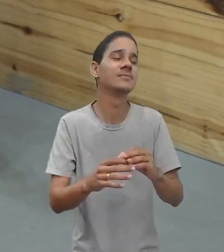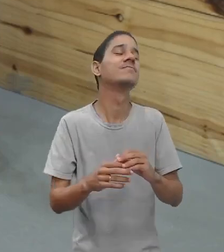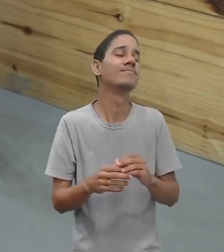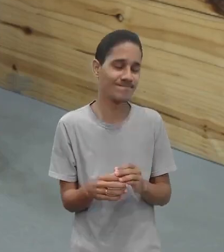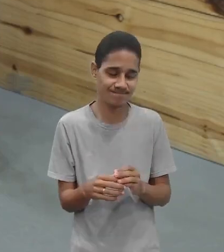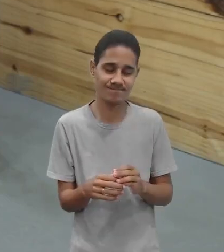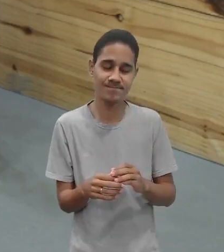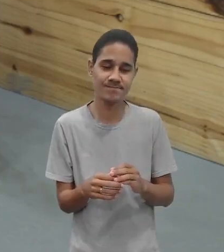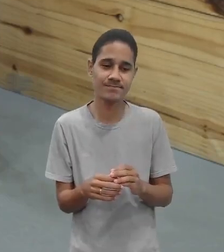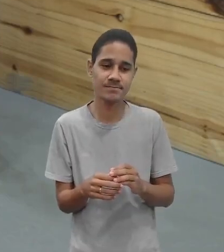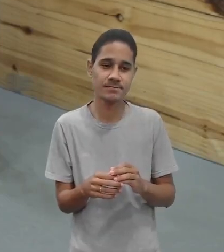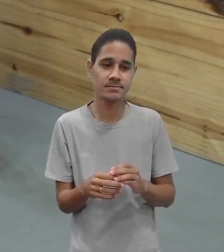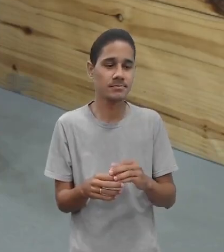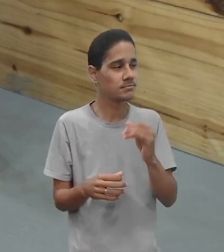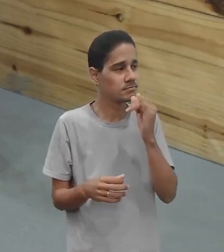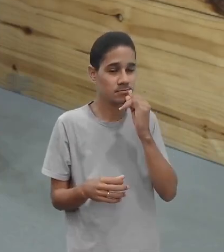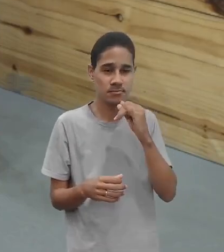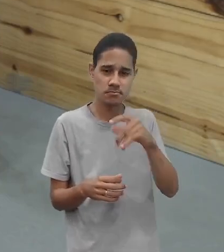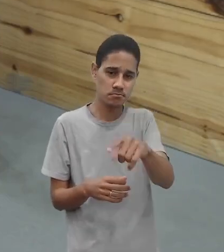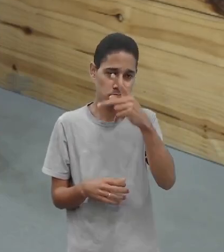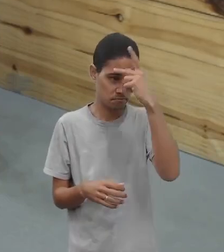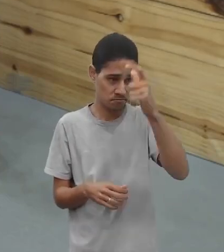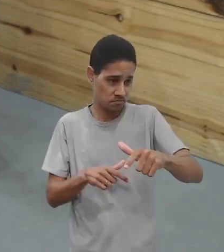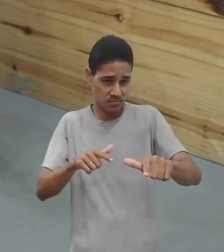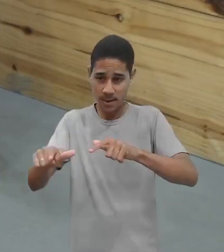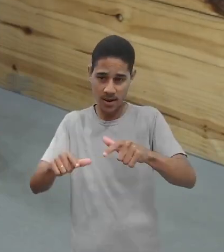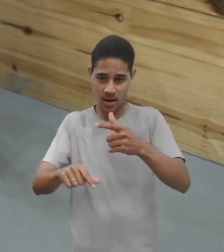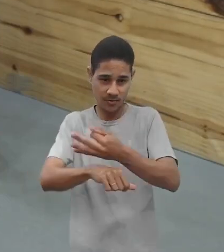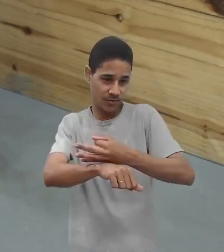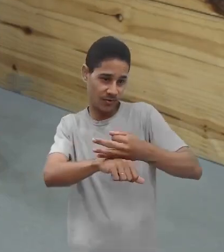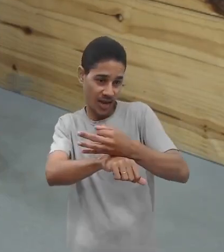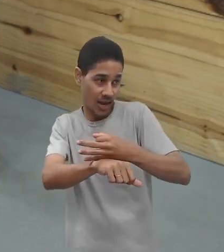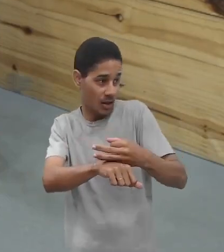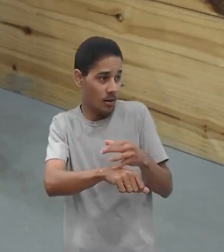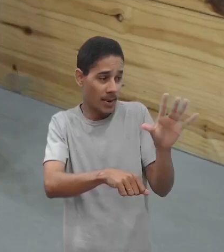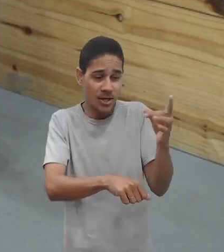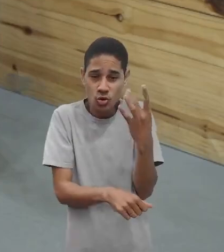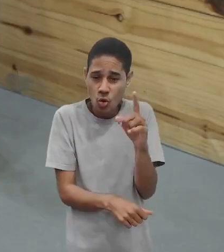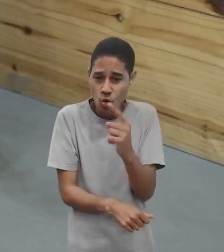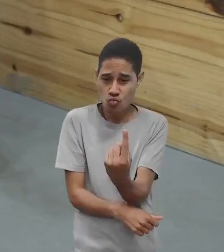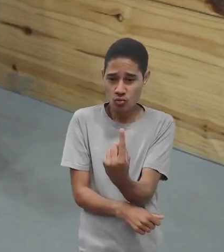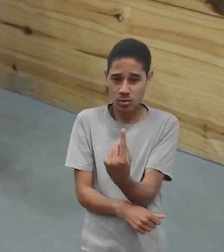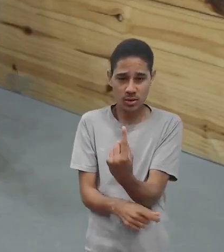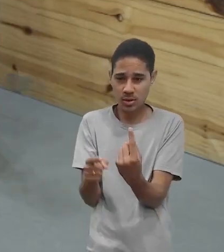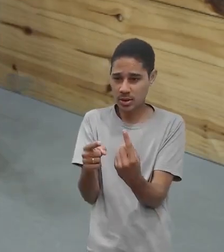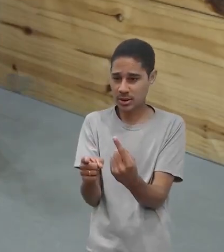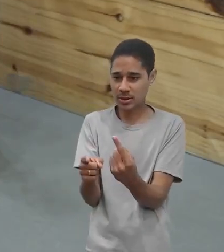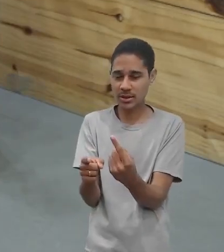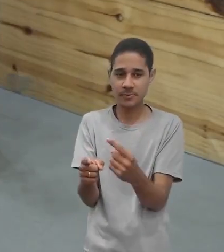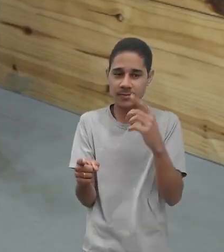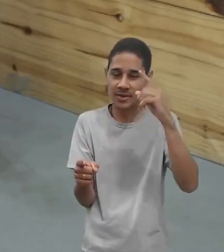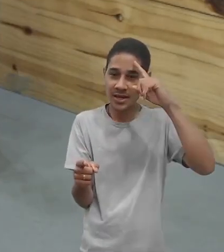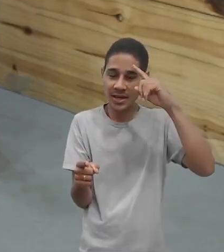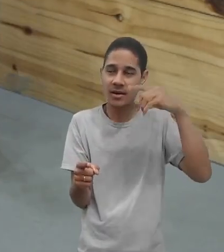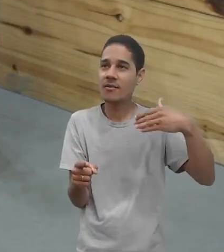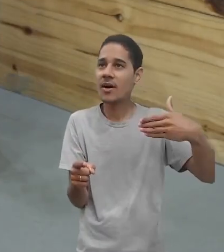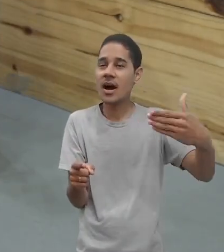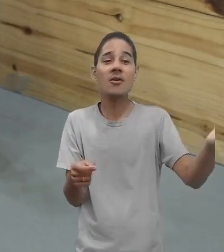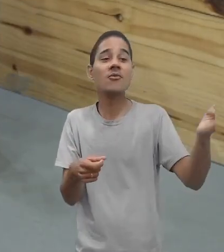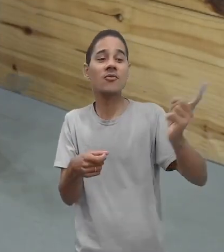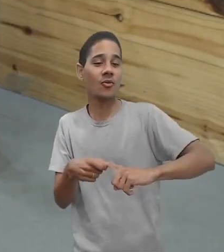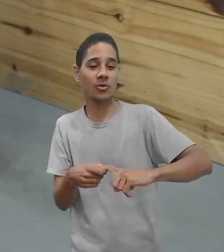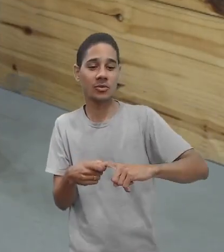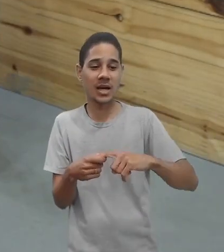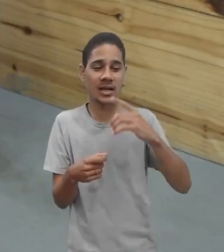quando, por exemplo, o empregado está de férias, só tem ele naquela situação, está faltando dias para voltar